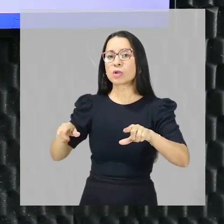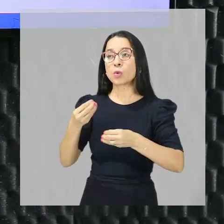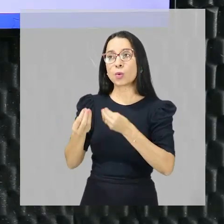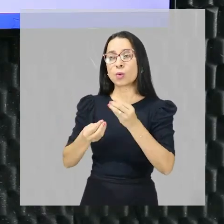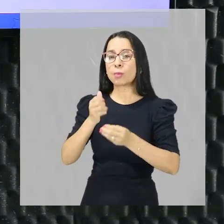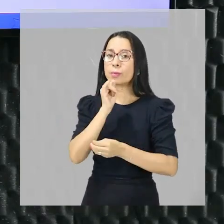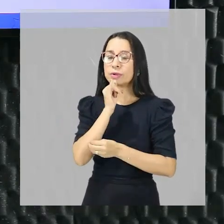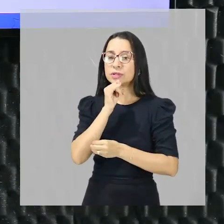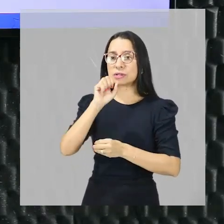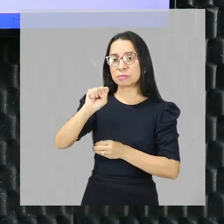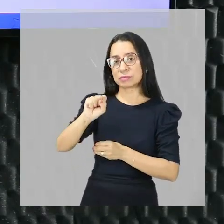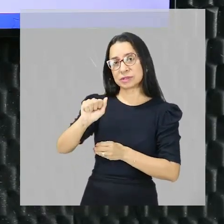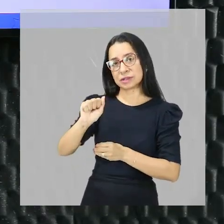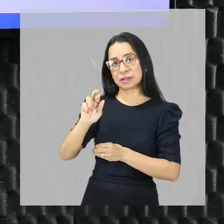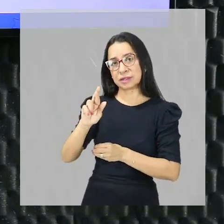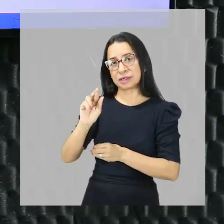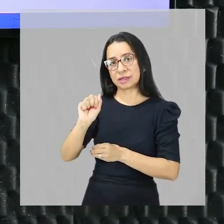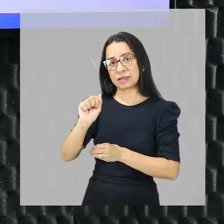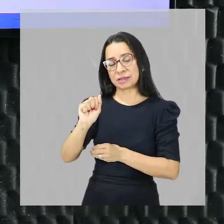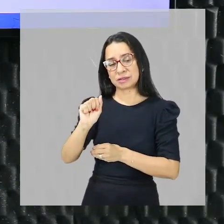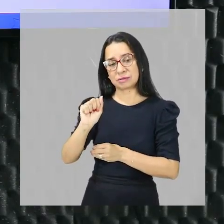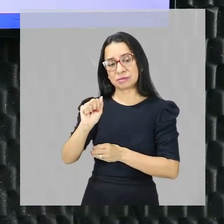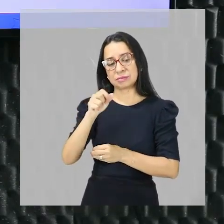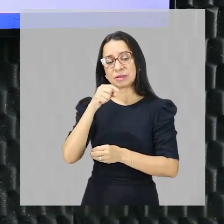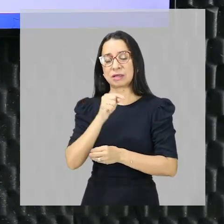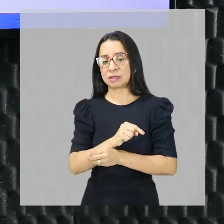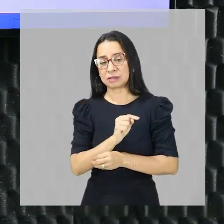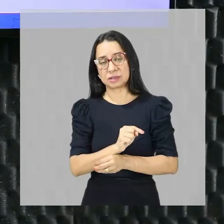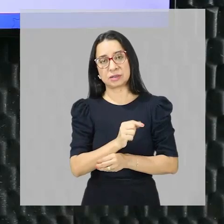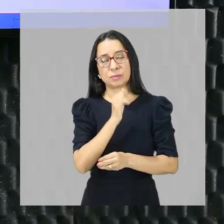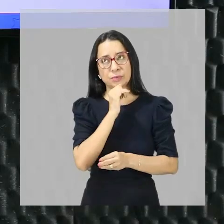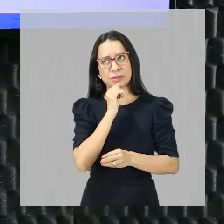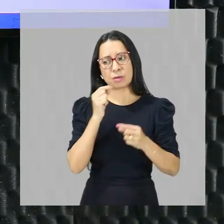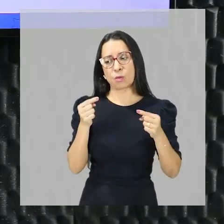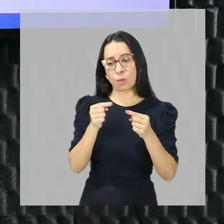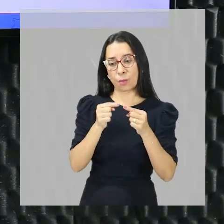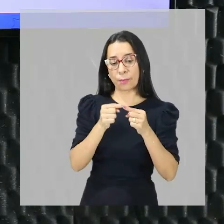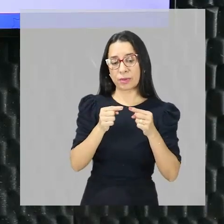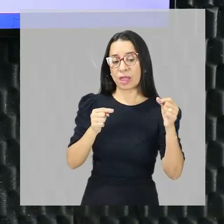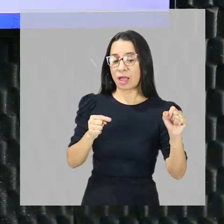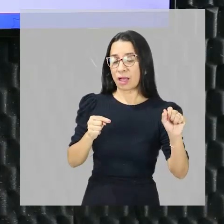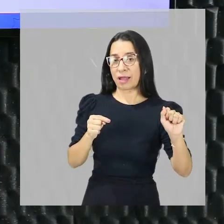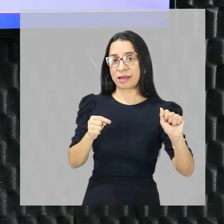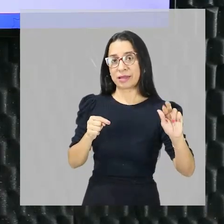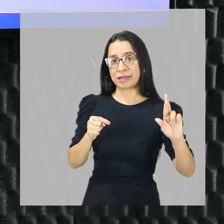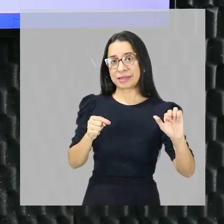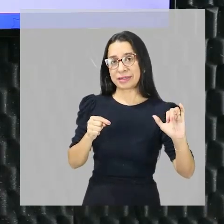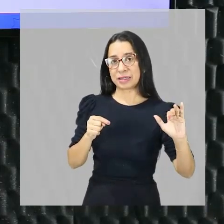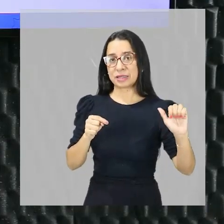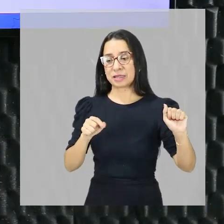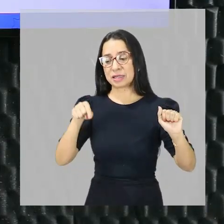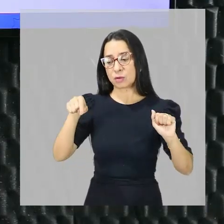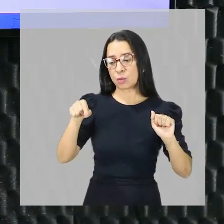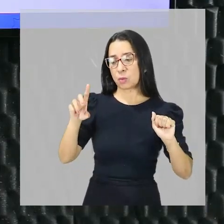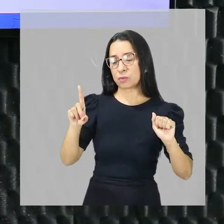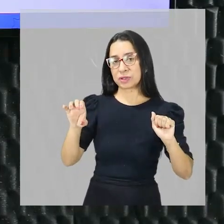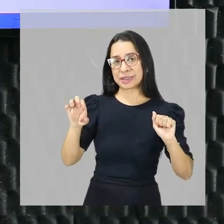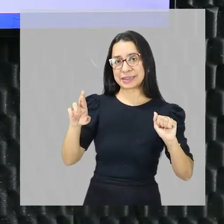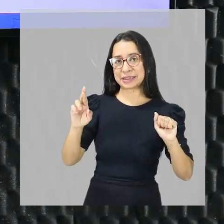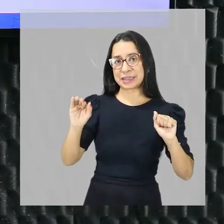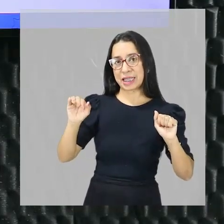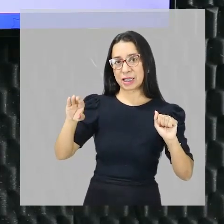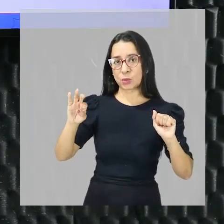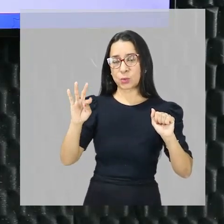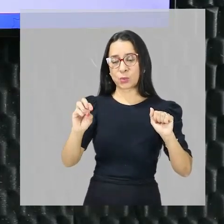né, de atrelar deserto à areia e tal, né, a calor, insolação, que é típico do deserto do Saara, tá certo? Inclusive,